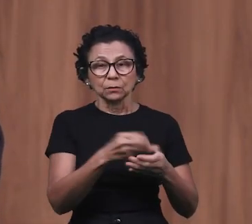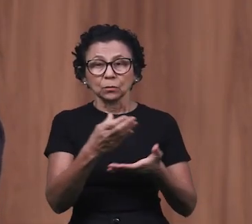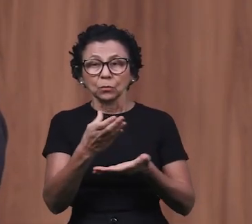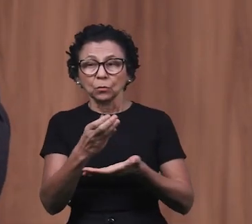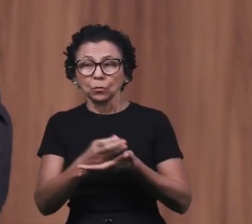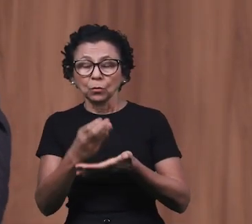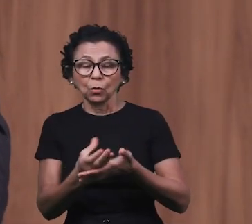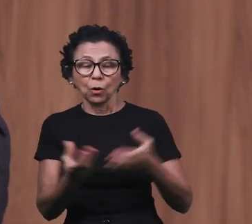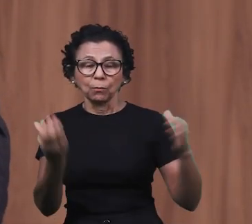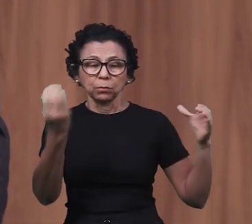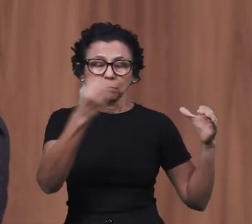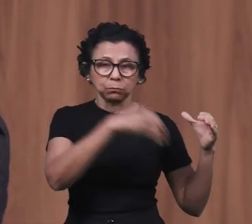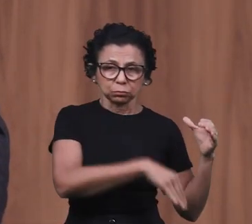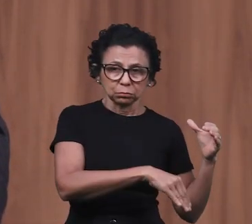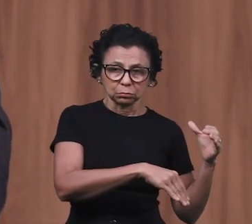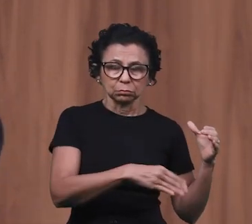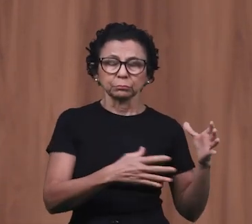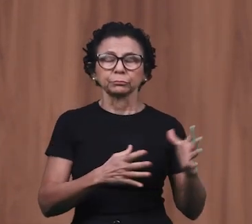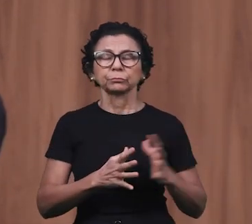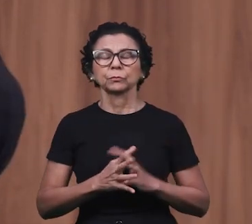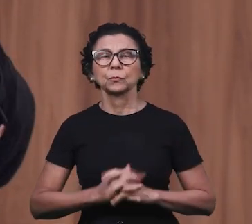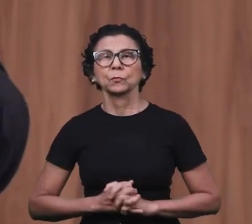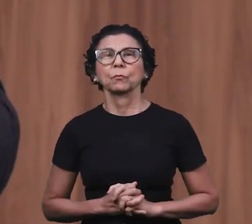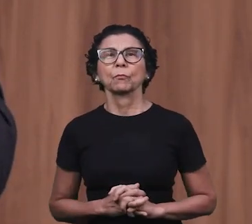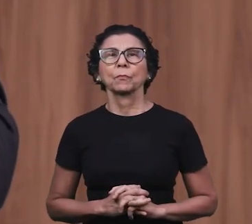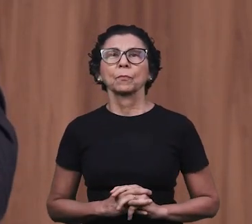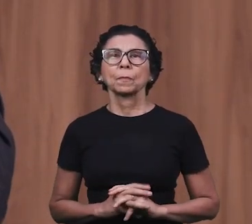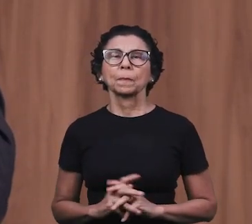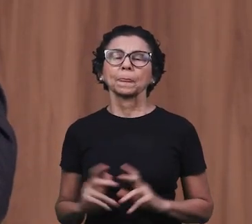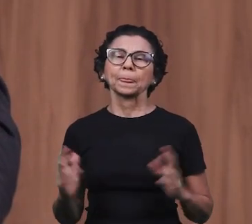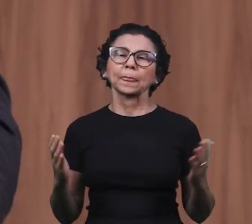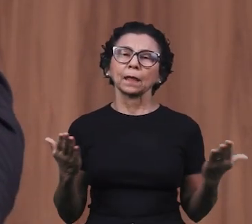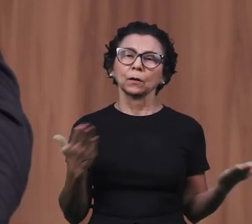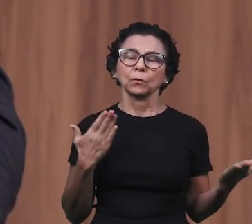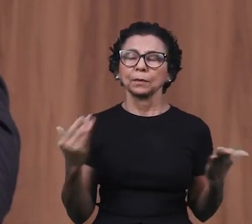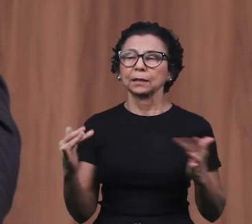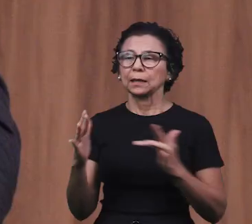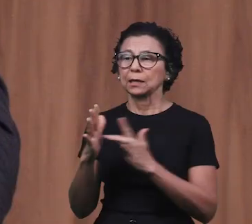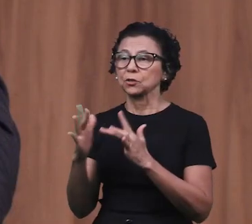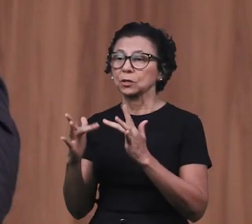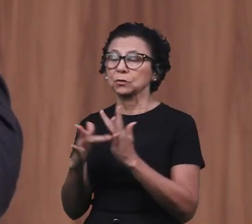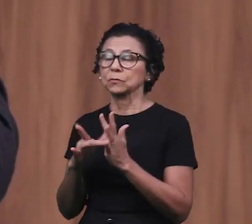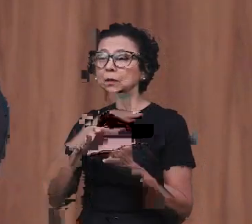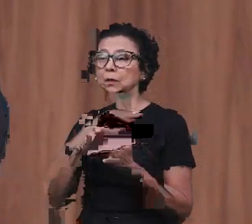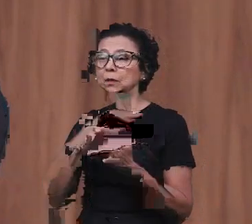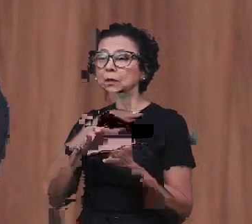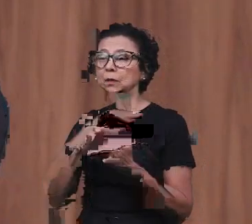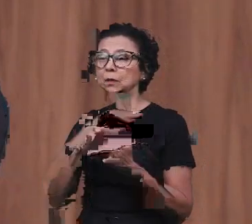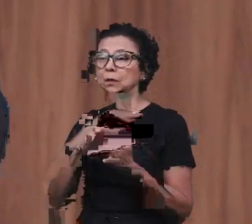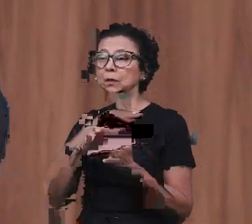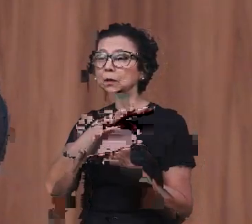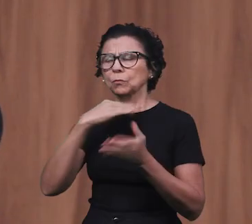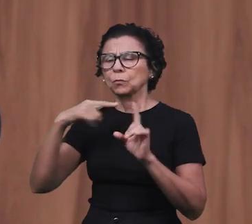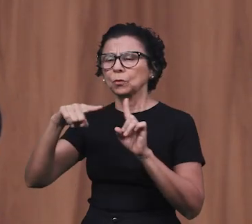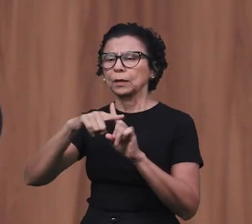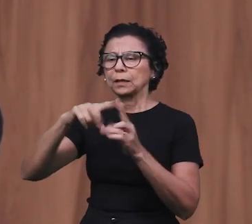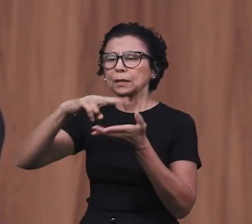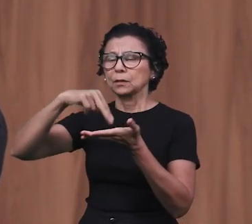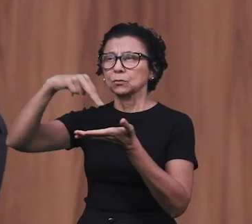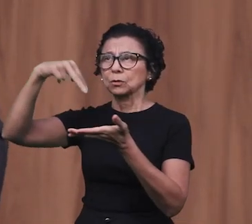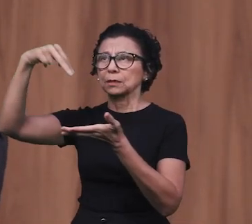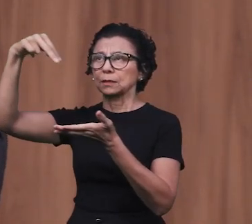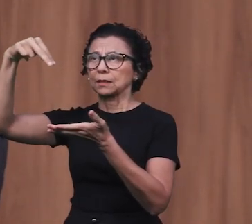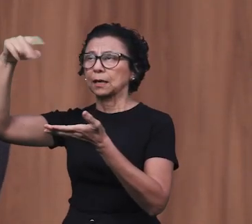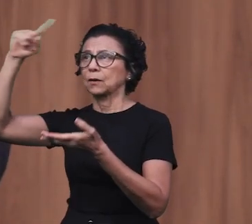levava. Profeticamente, nós sabemos, como dissemos no programa anterior, Jesus disse assim: se eu não, ele não vem. Quem? O